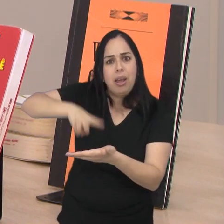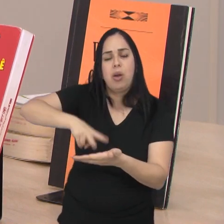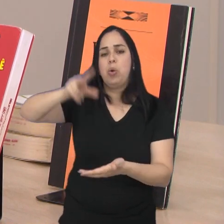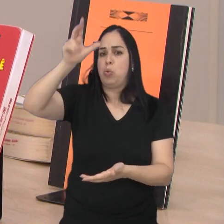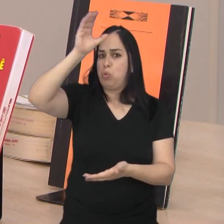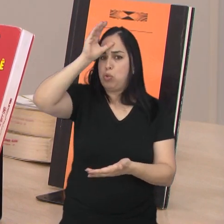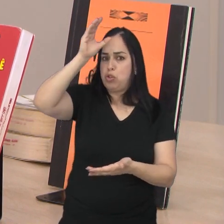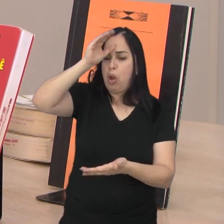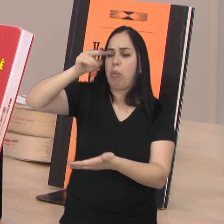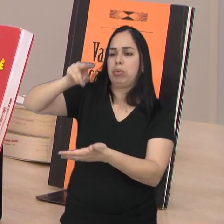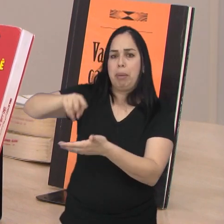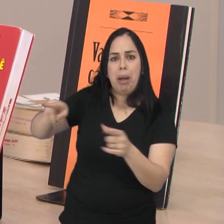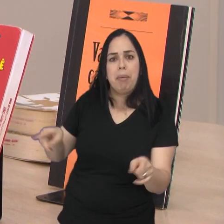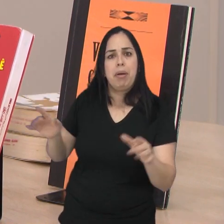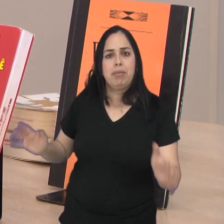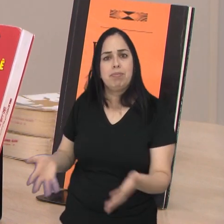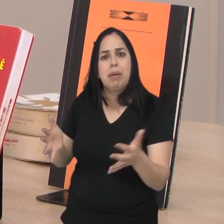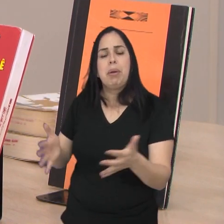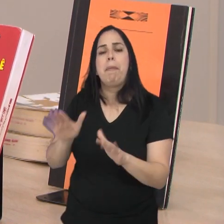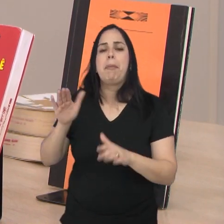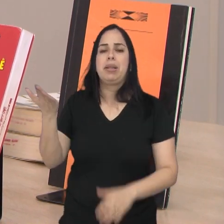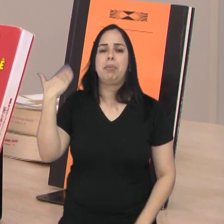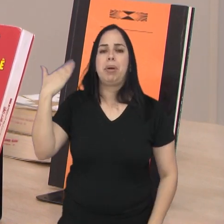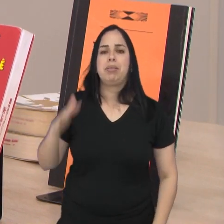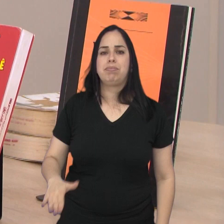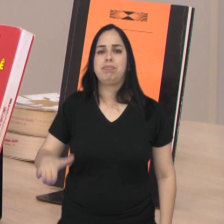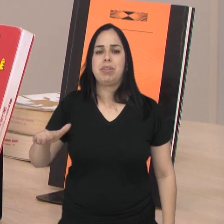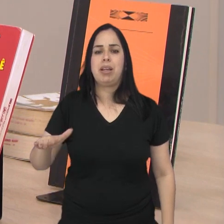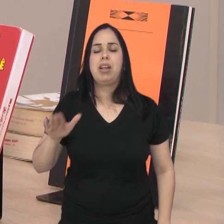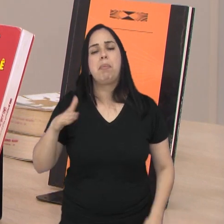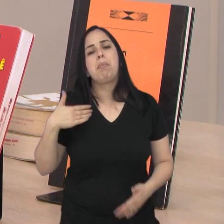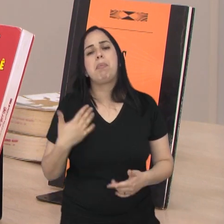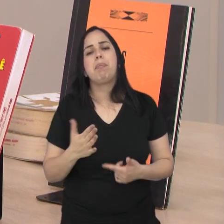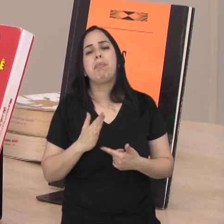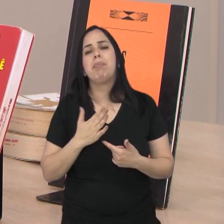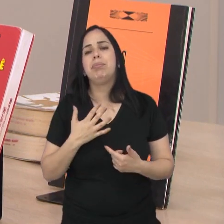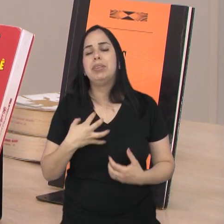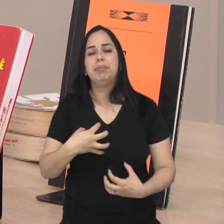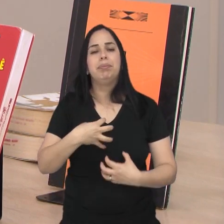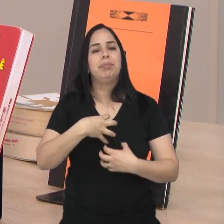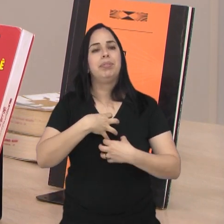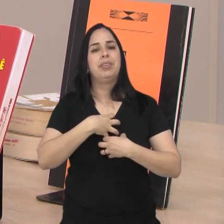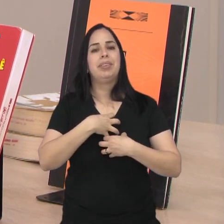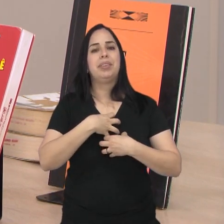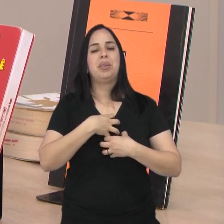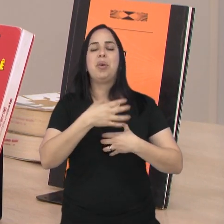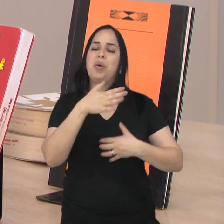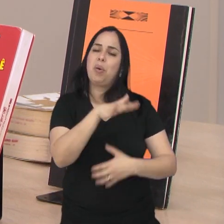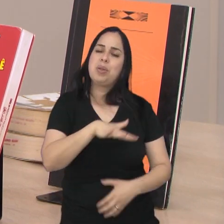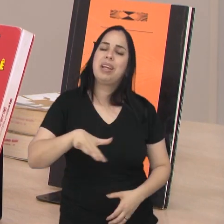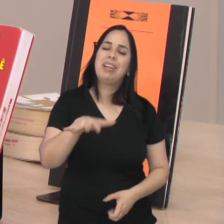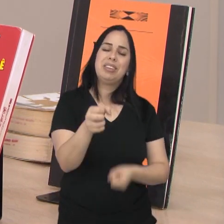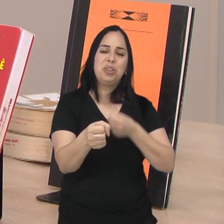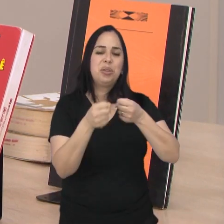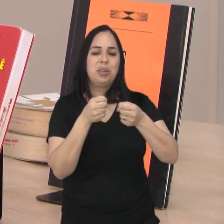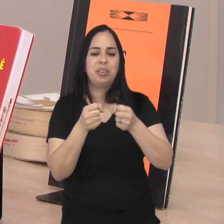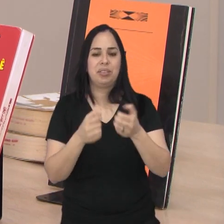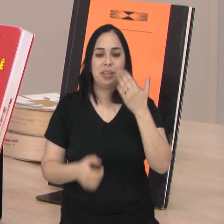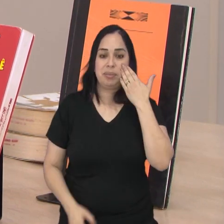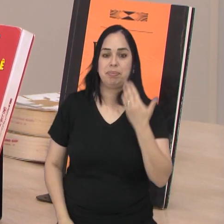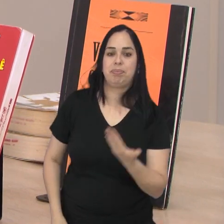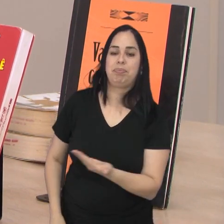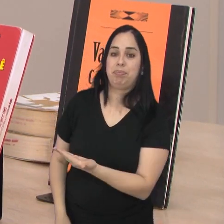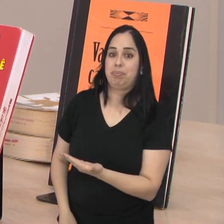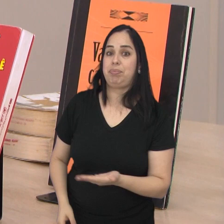leitura, o tio Manuel Ricardo, mas na infância ele já demonstrava interesse pelo jornalismo. E